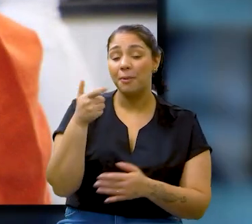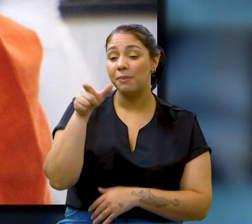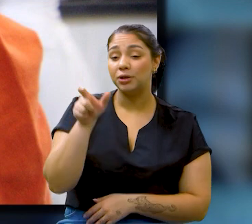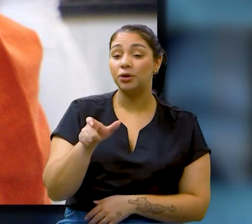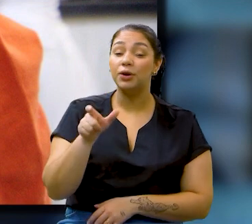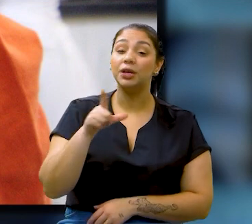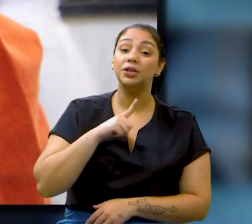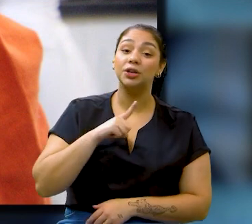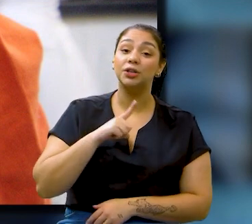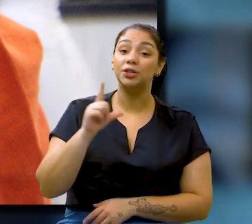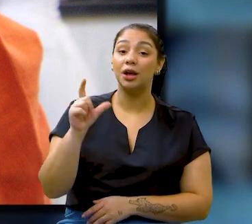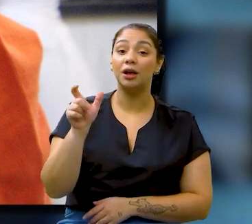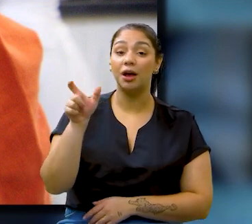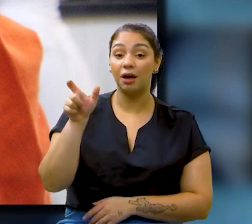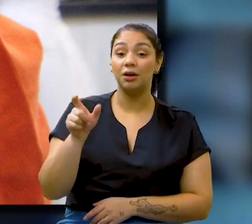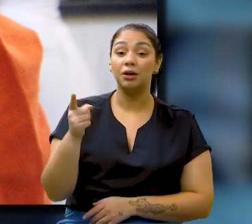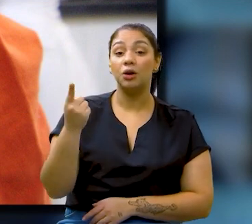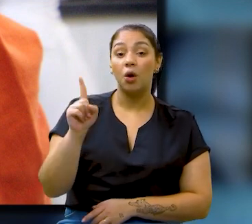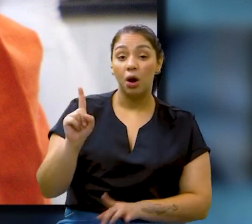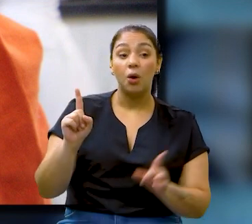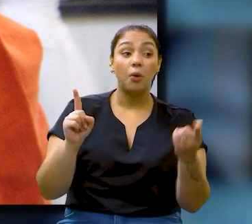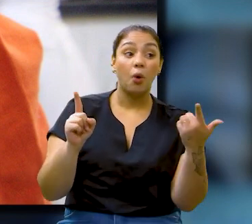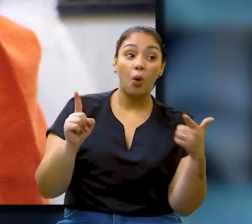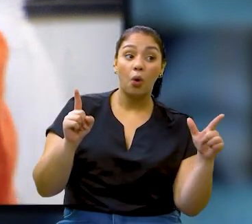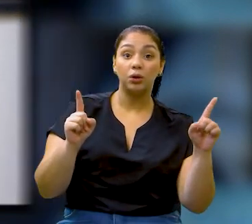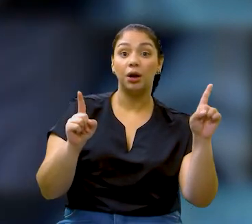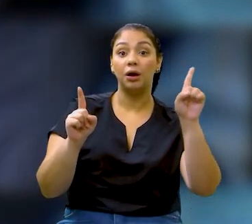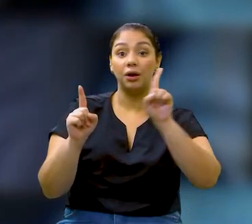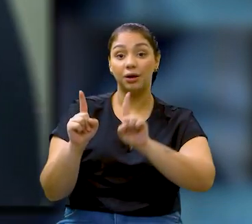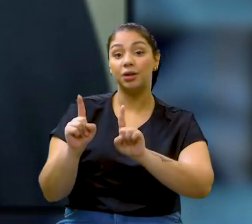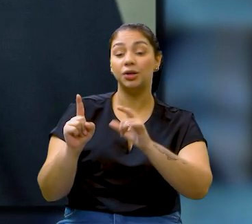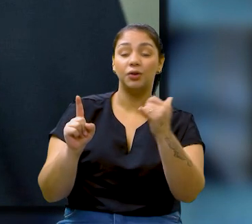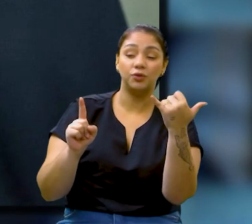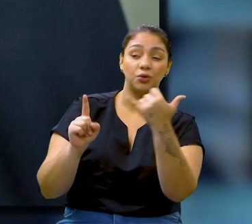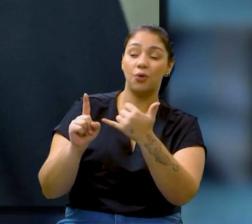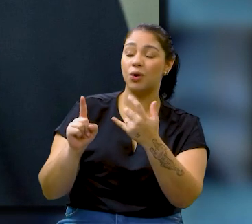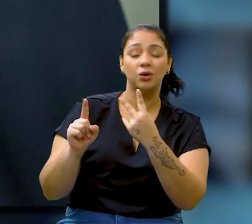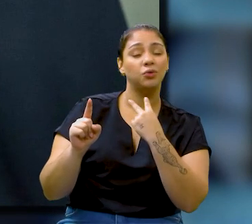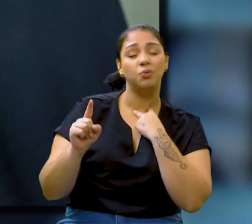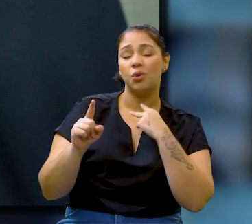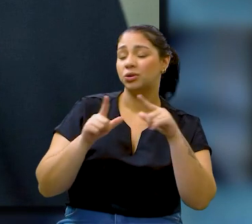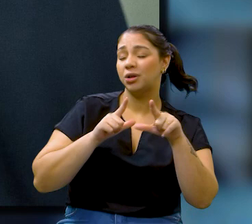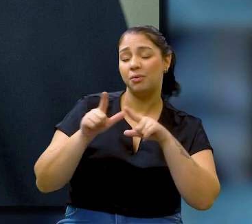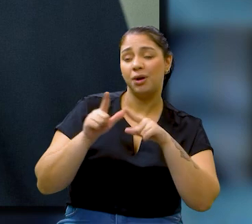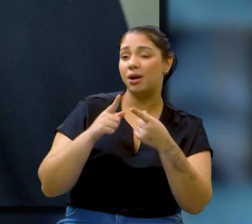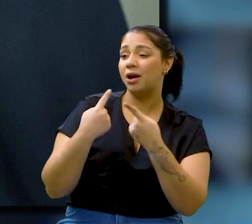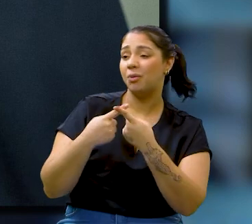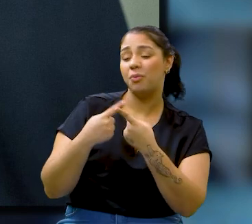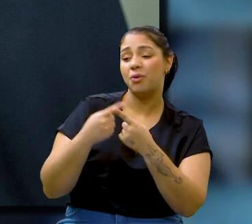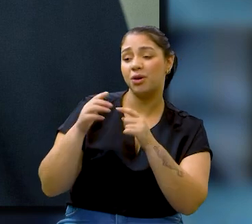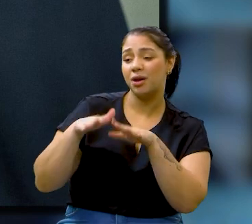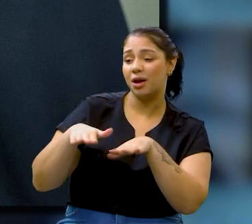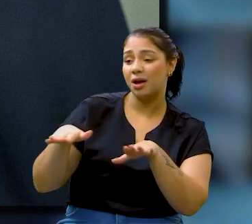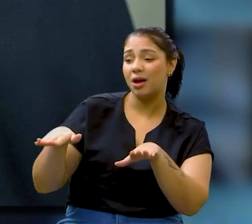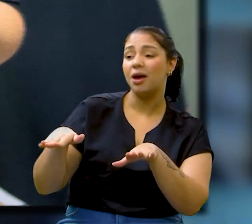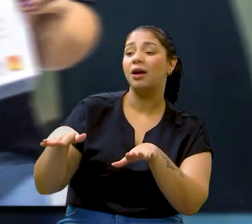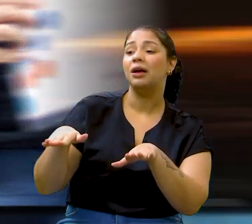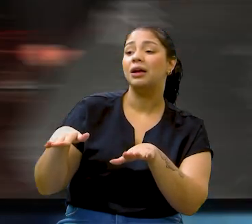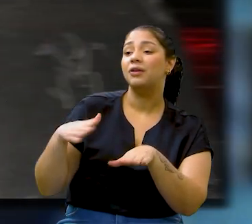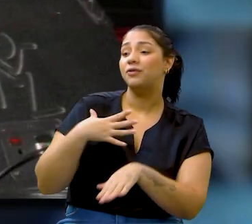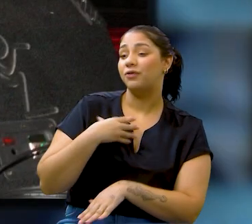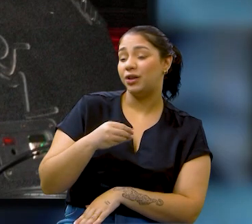ela tinha uma auxiliar. Essa auxiliar chegou um dia para ela dizendo que não podia trabalhar, porque os filhos dela estavam na